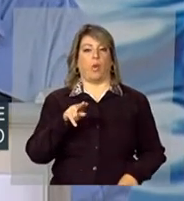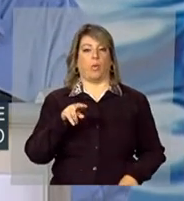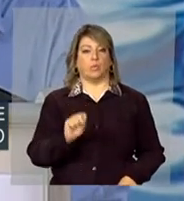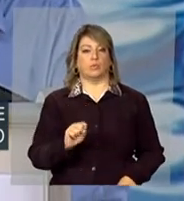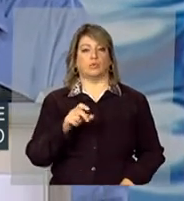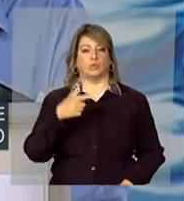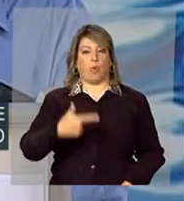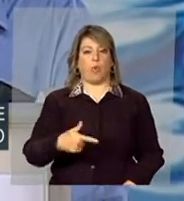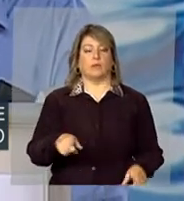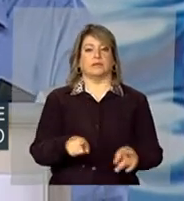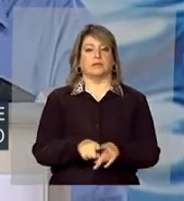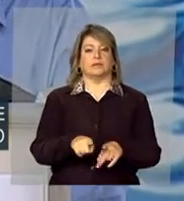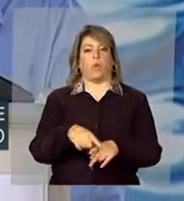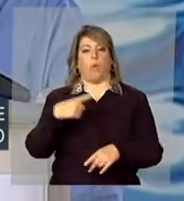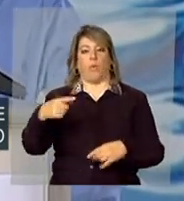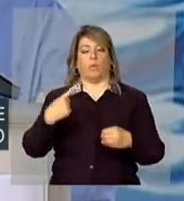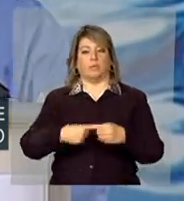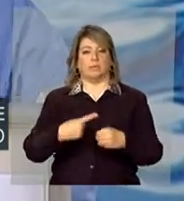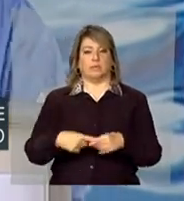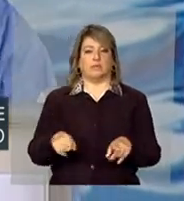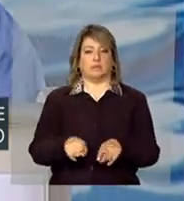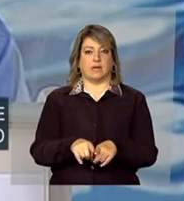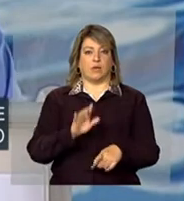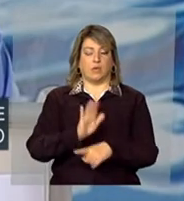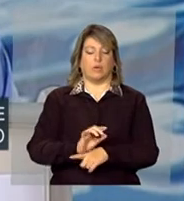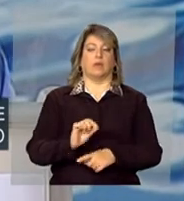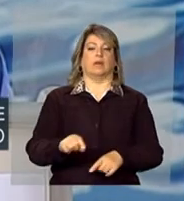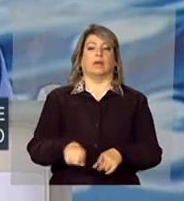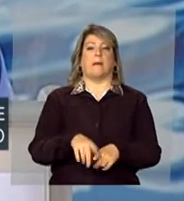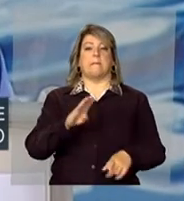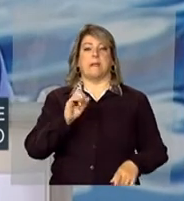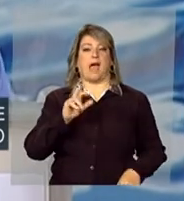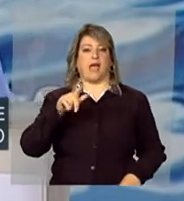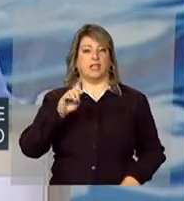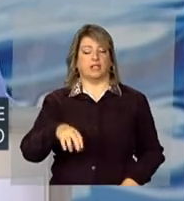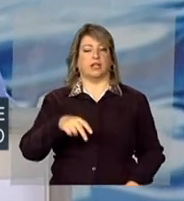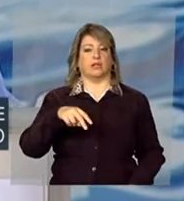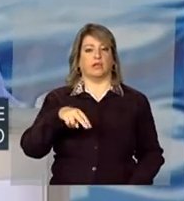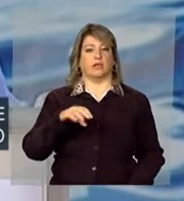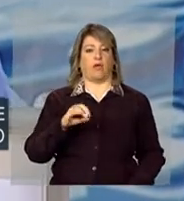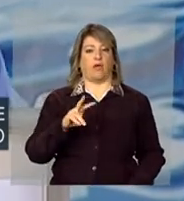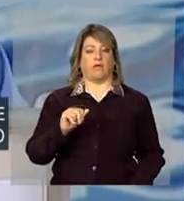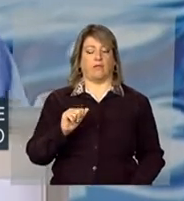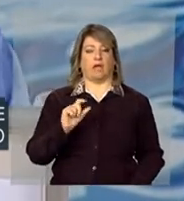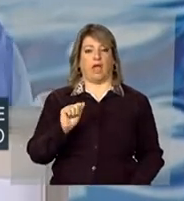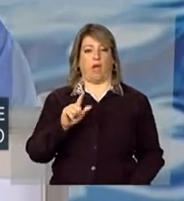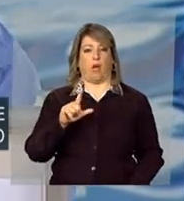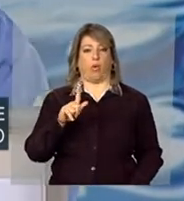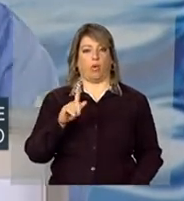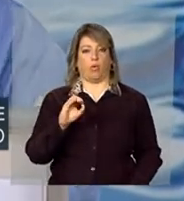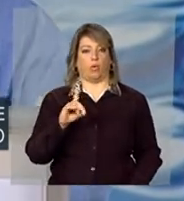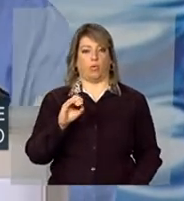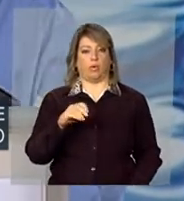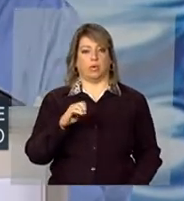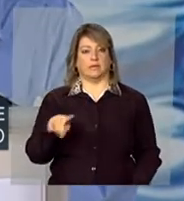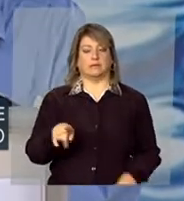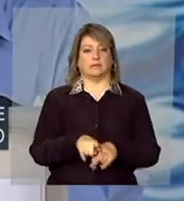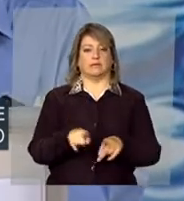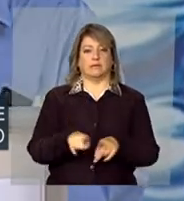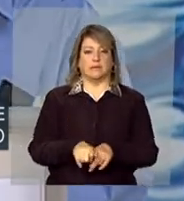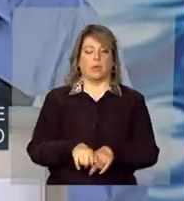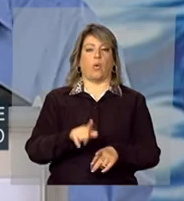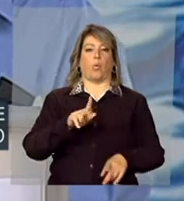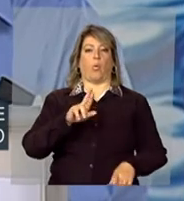para Picos, da barragem Nova Algodões, dos projetos de irrigação Platô de